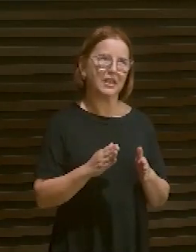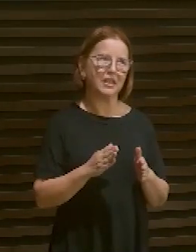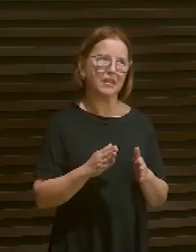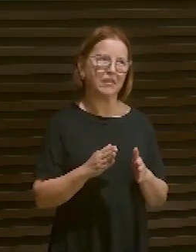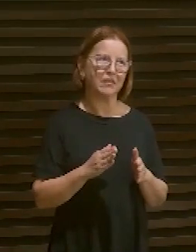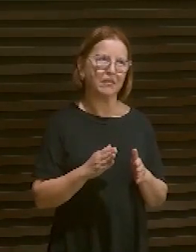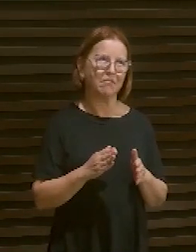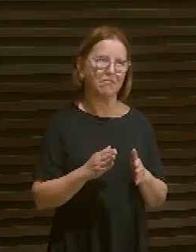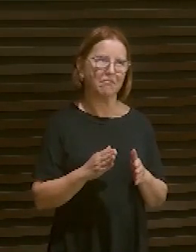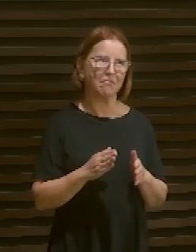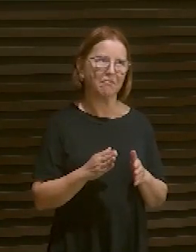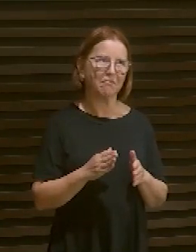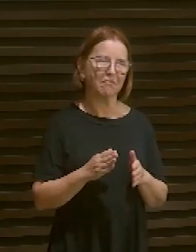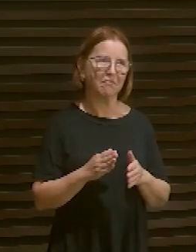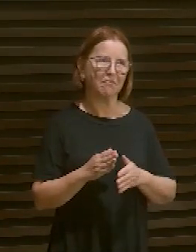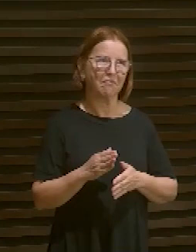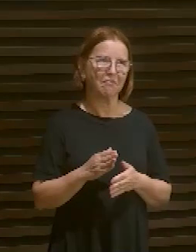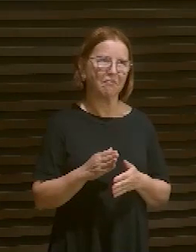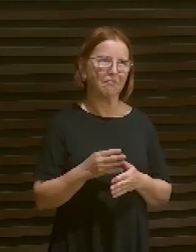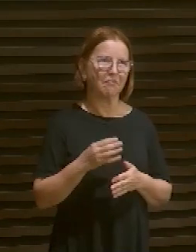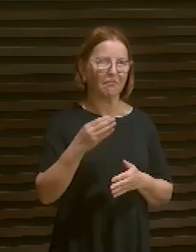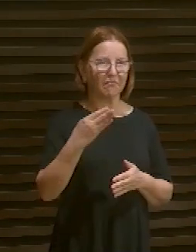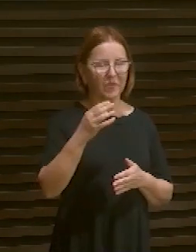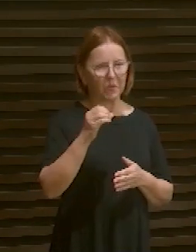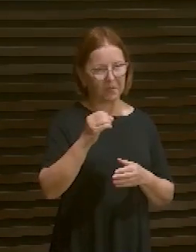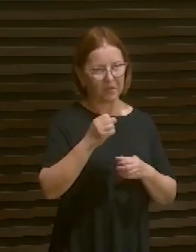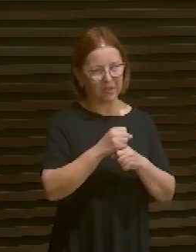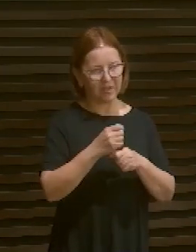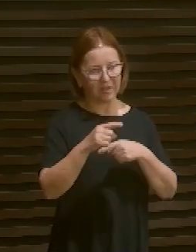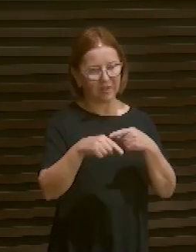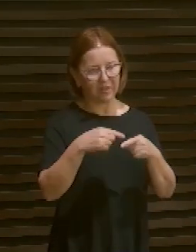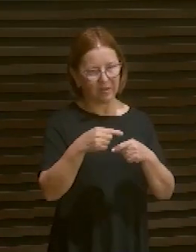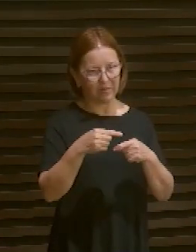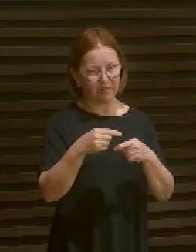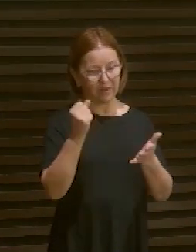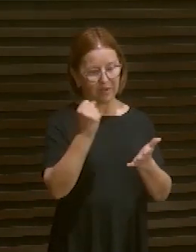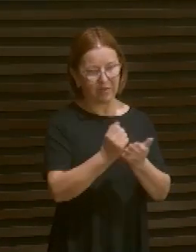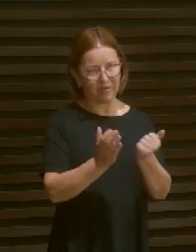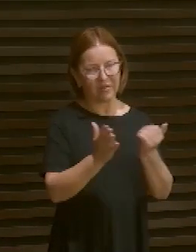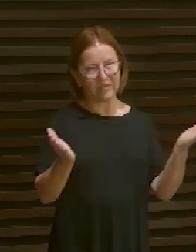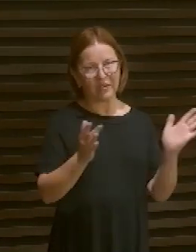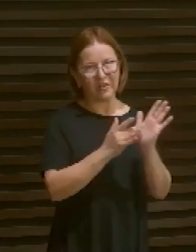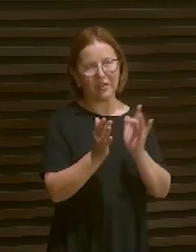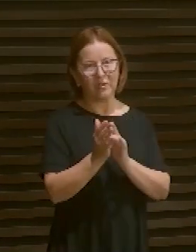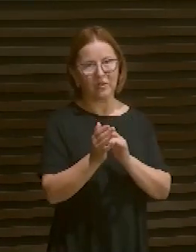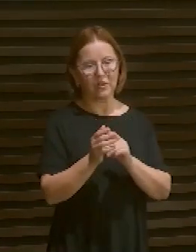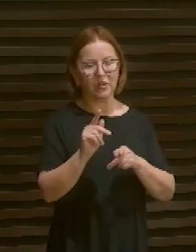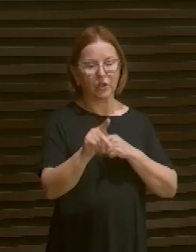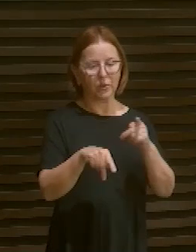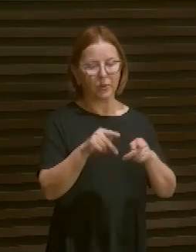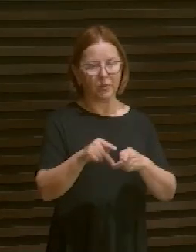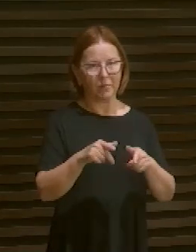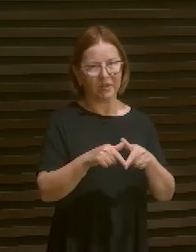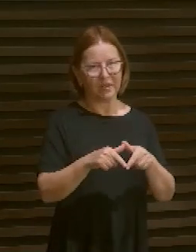4 décadas desde a crucificação de Jesus. E o povo de Israel ficou 40 anos no